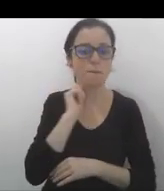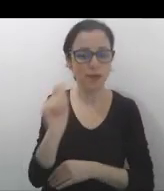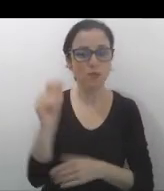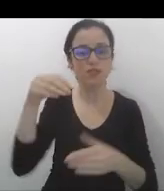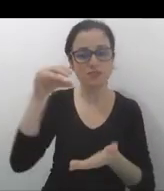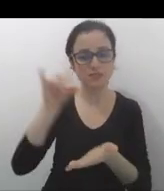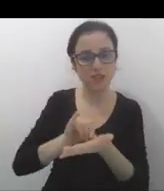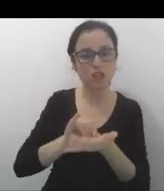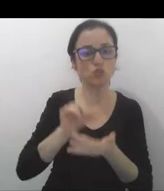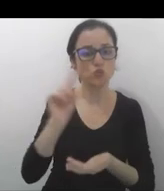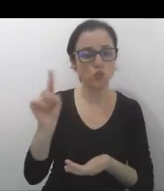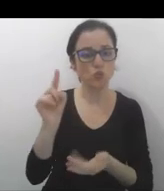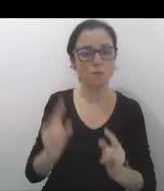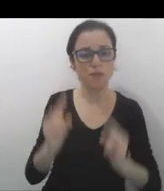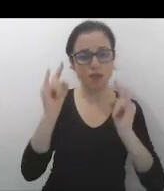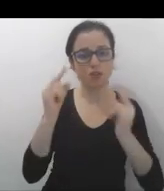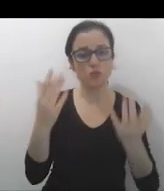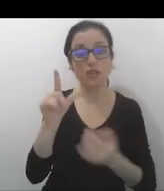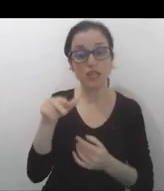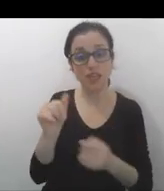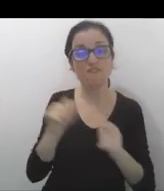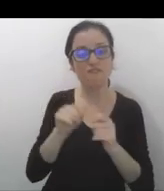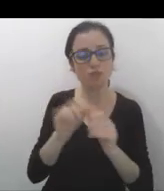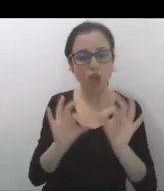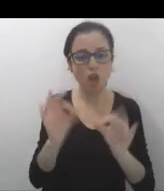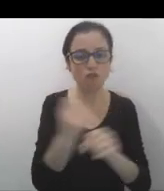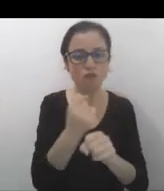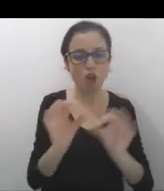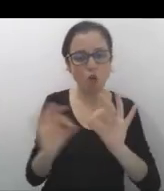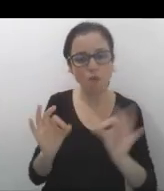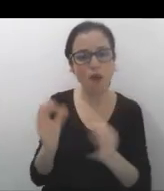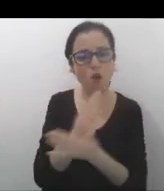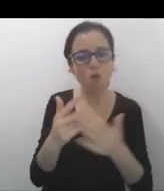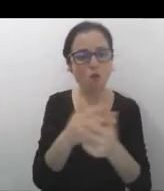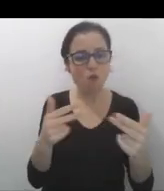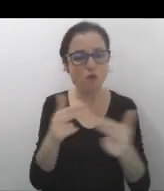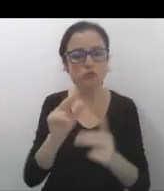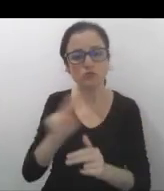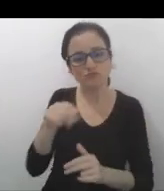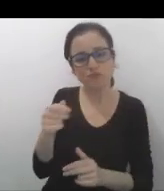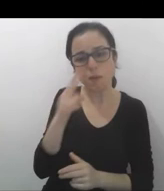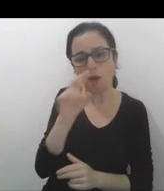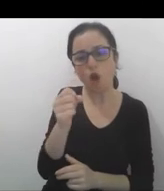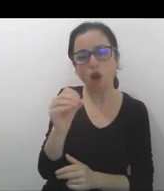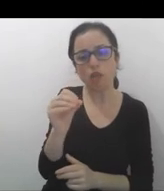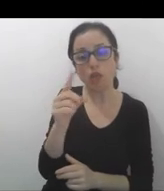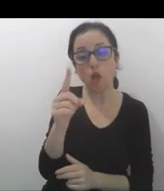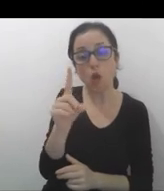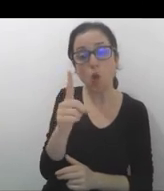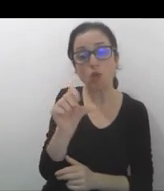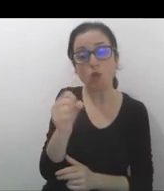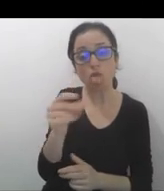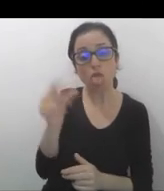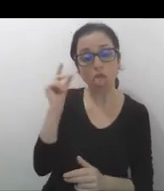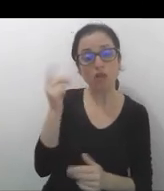1947 na Rua 7 de Abril, num prédio do Jacques Pilon. A Alina faz toda a reforma, tira algumas coisas que ela